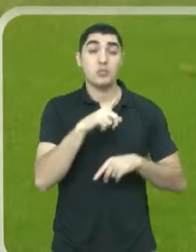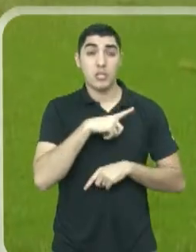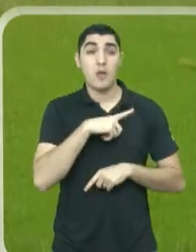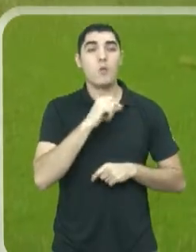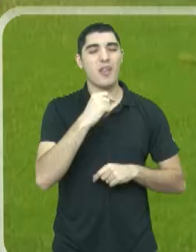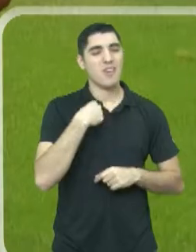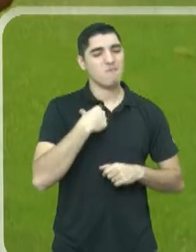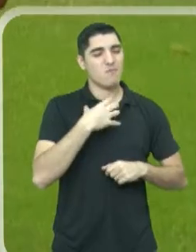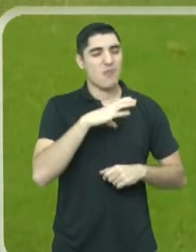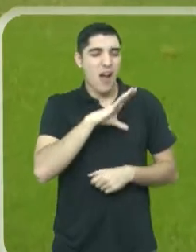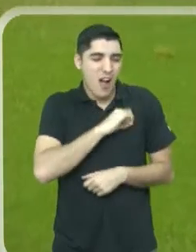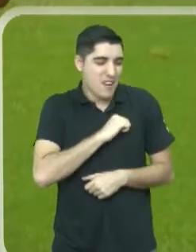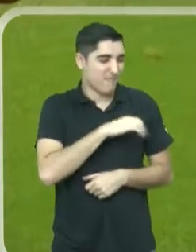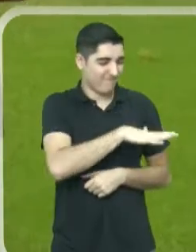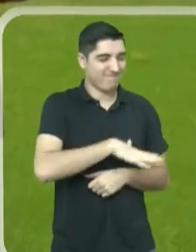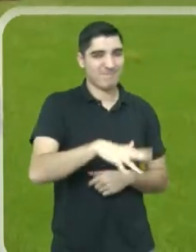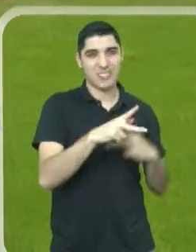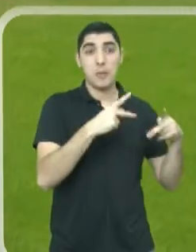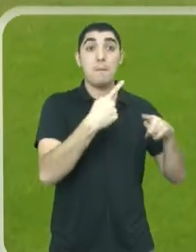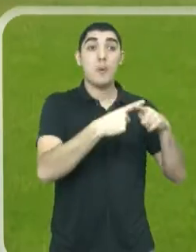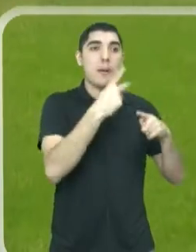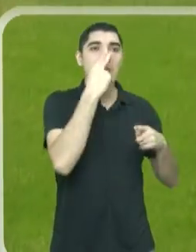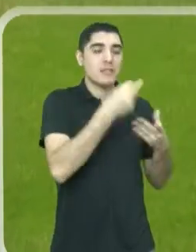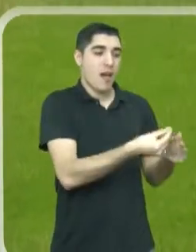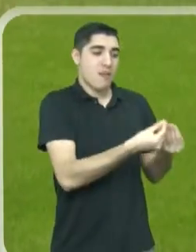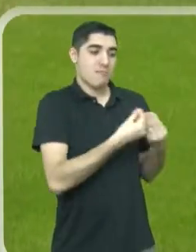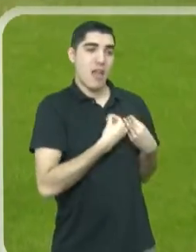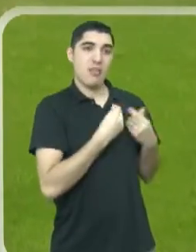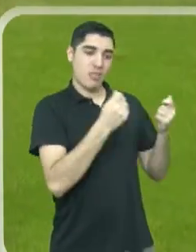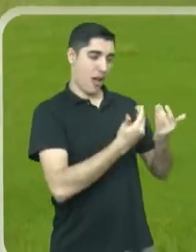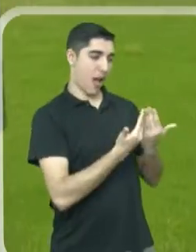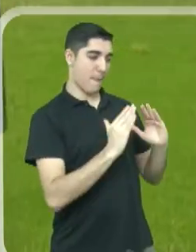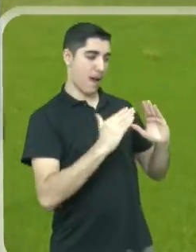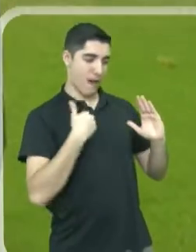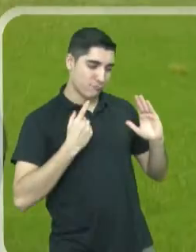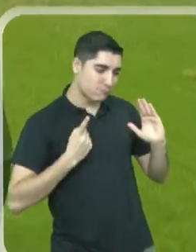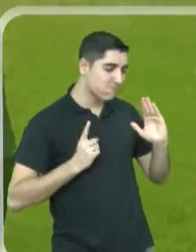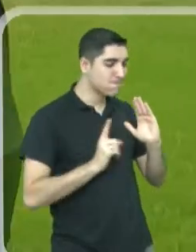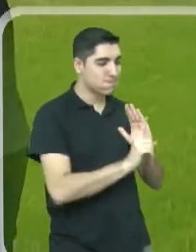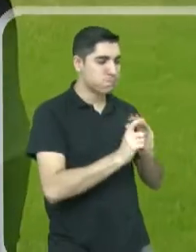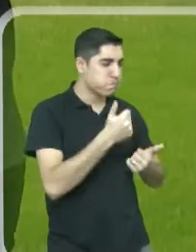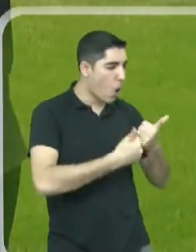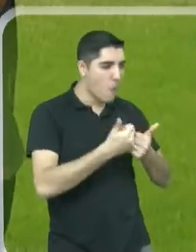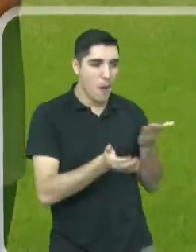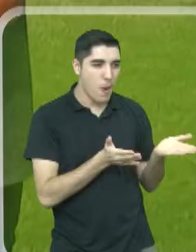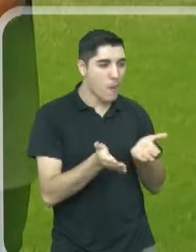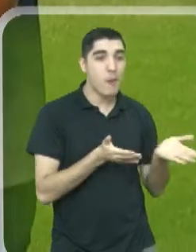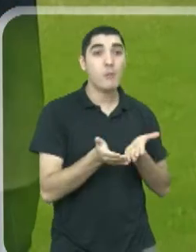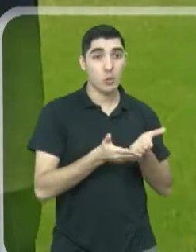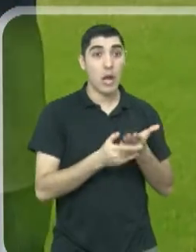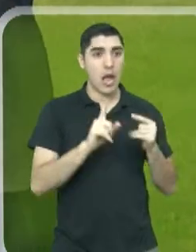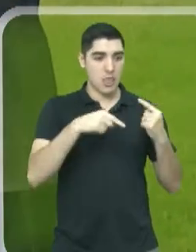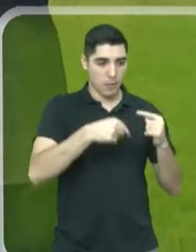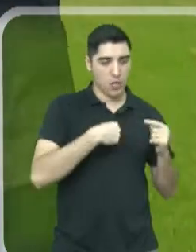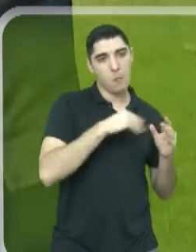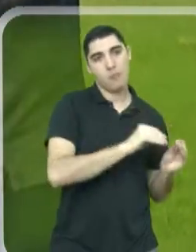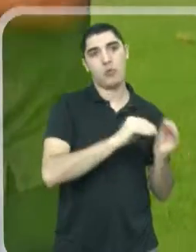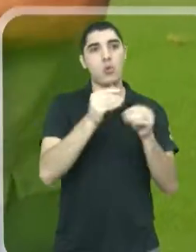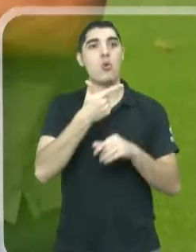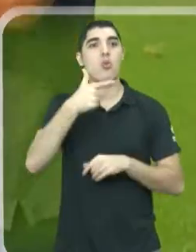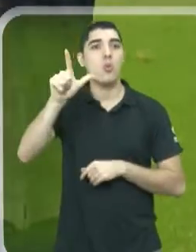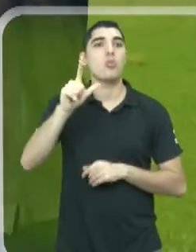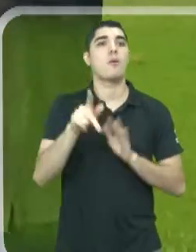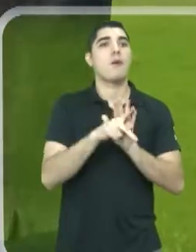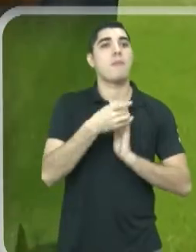São José ter aberto essa porta para a minha carreira e por eu ter despontado aqui. Né? E daqui eu já fui por Marília, aí subimos